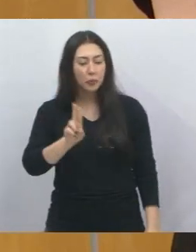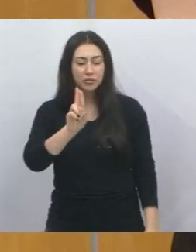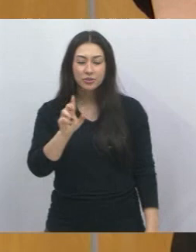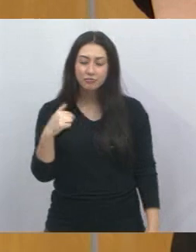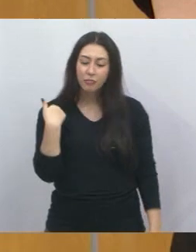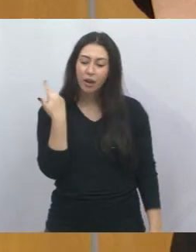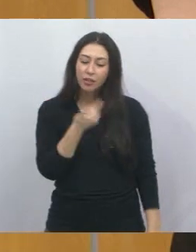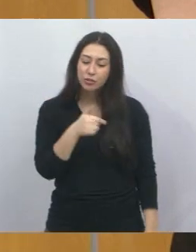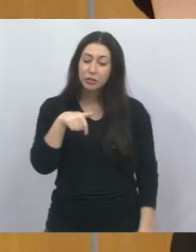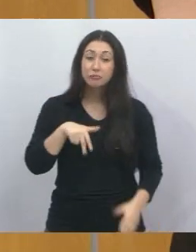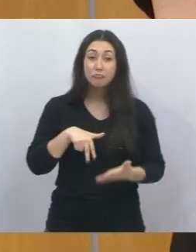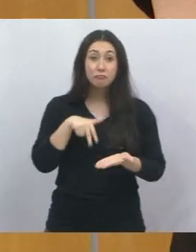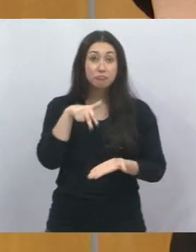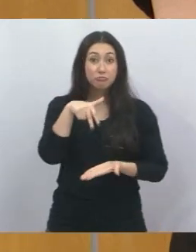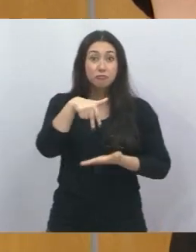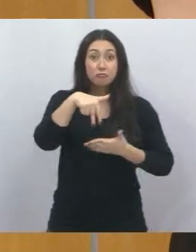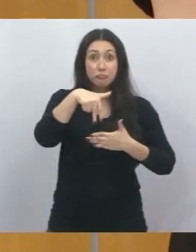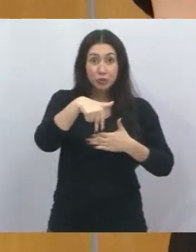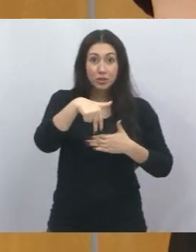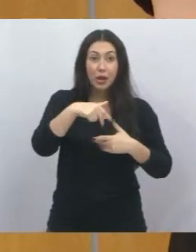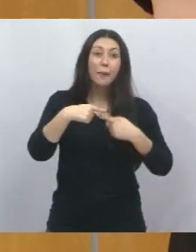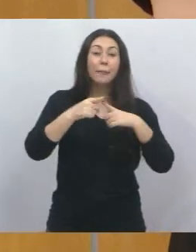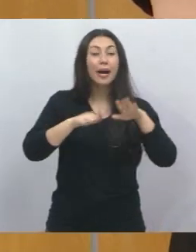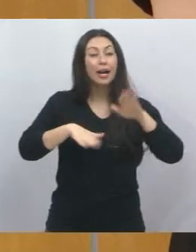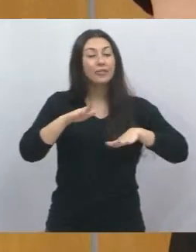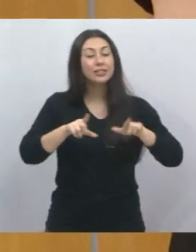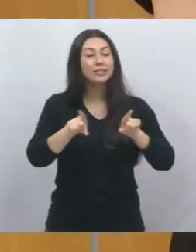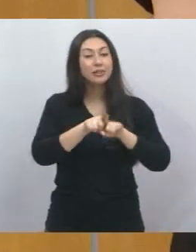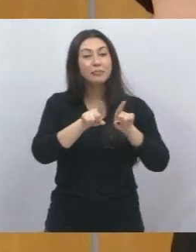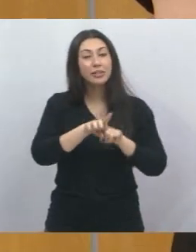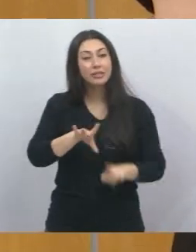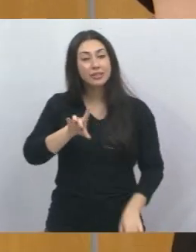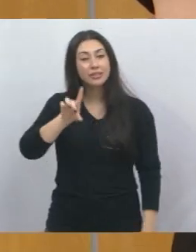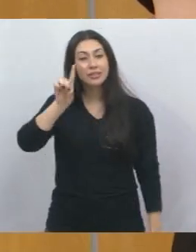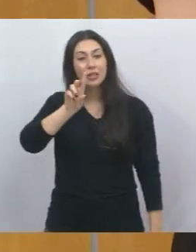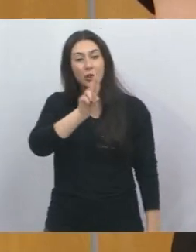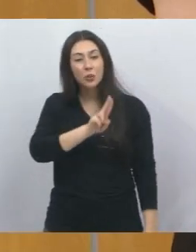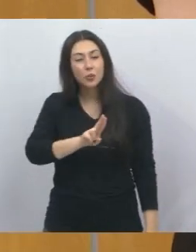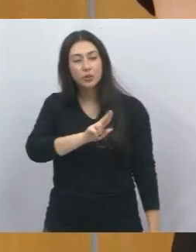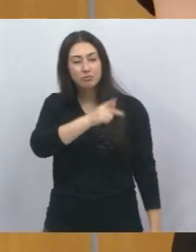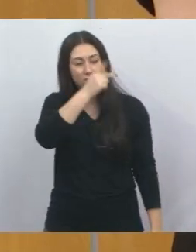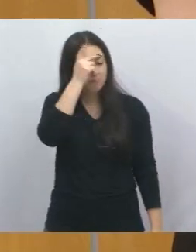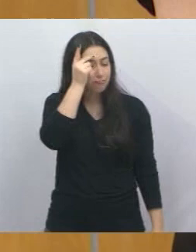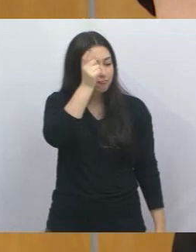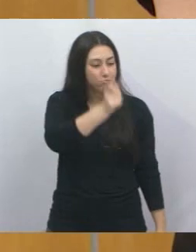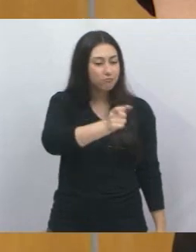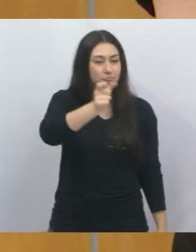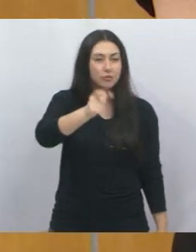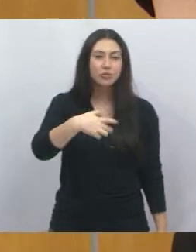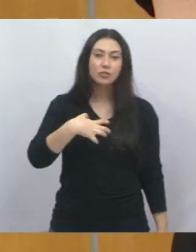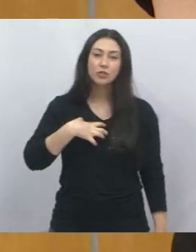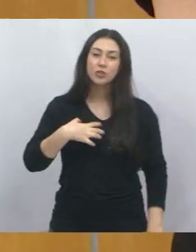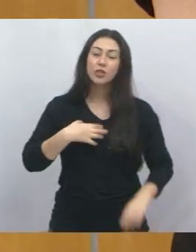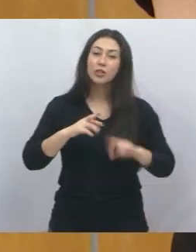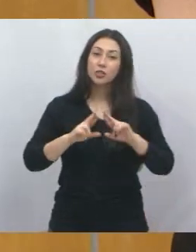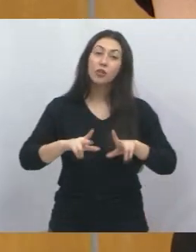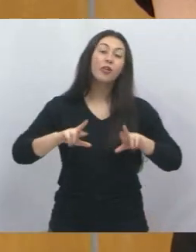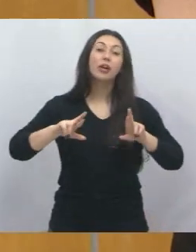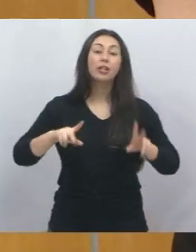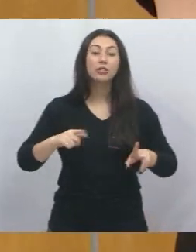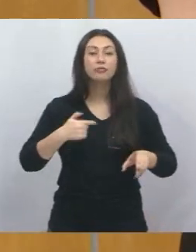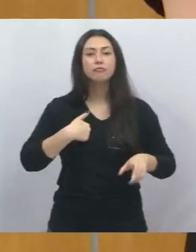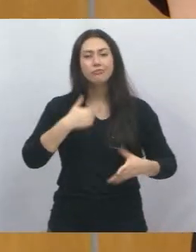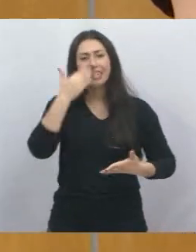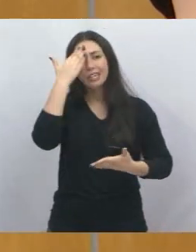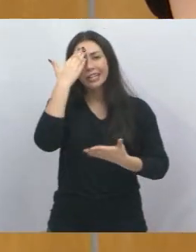nessa tribuna, mas Deus às vezes usa as pessoas de outras formas. E eu não tenho dúvida que se